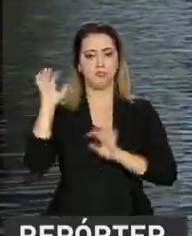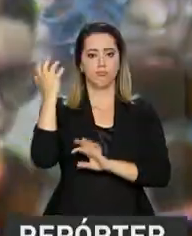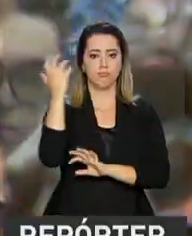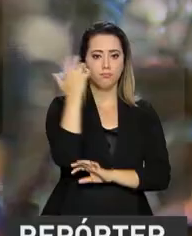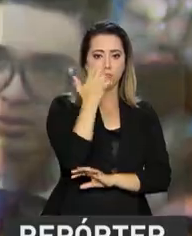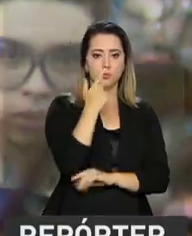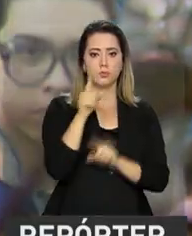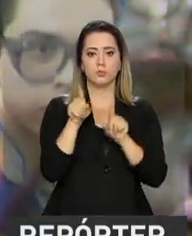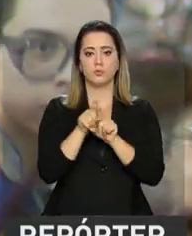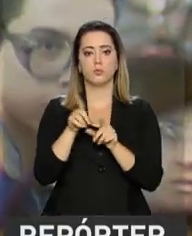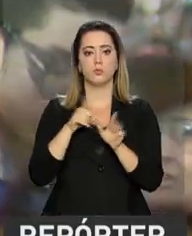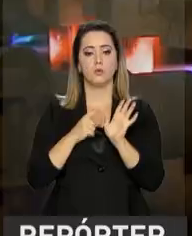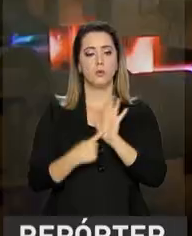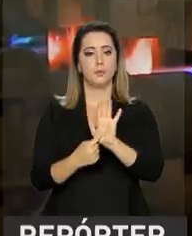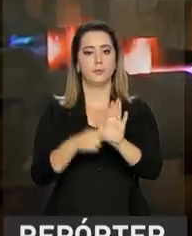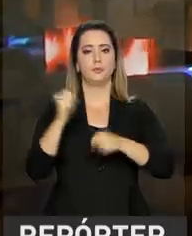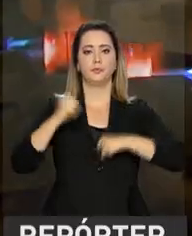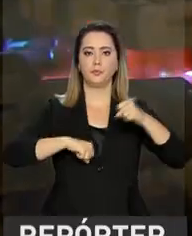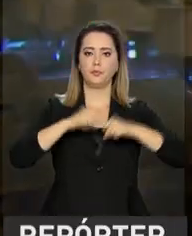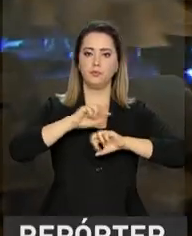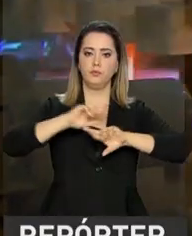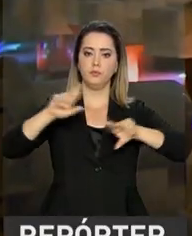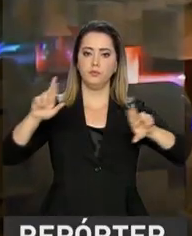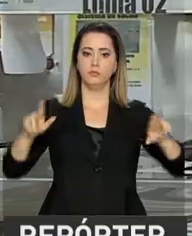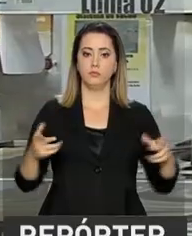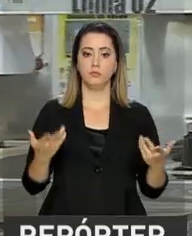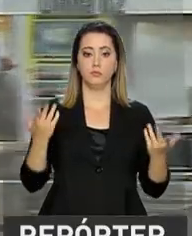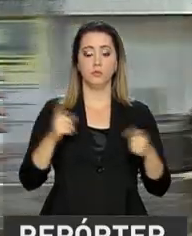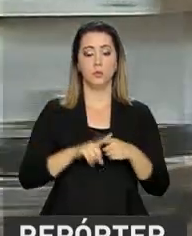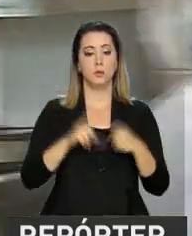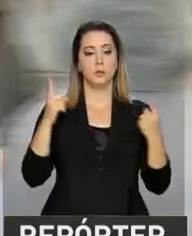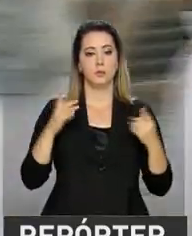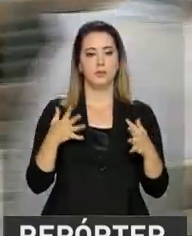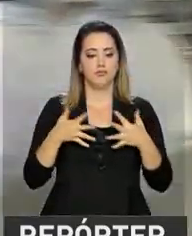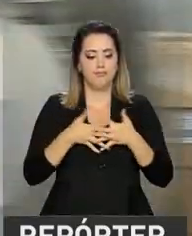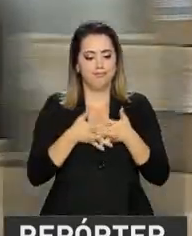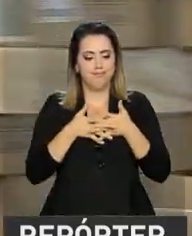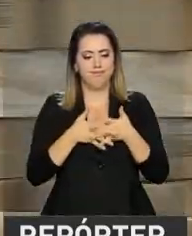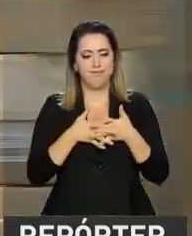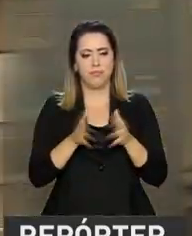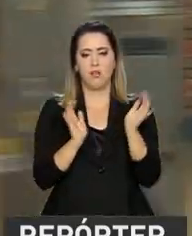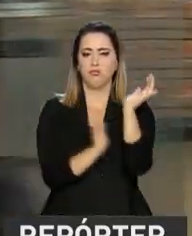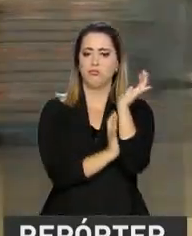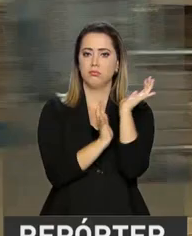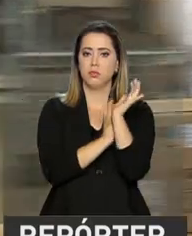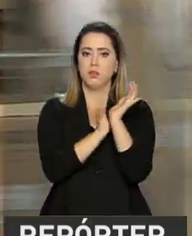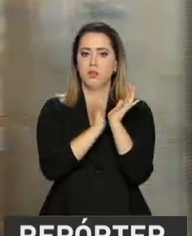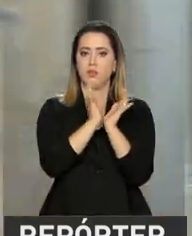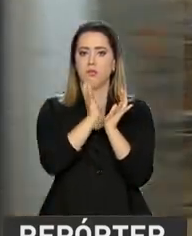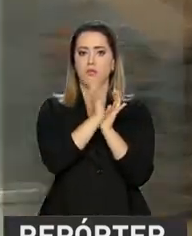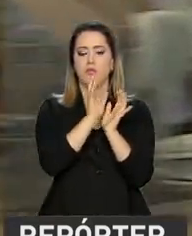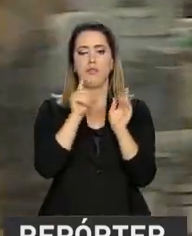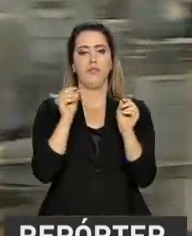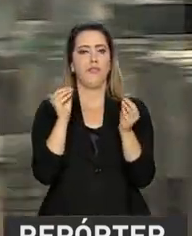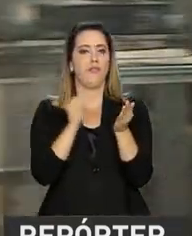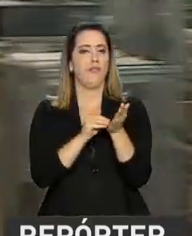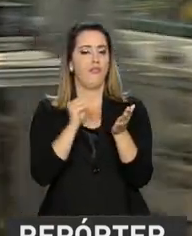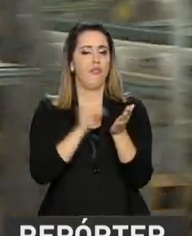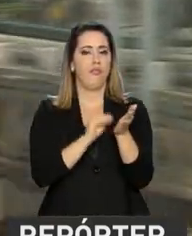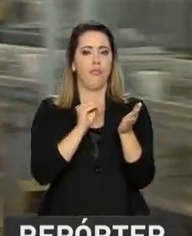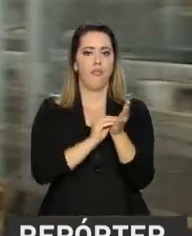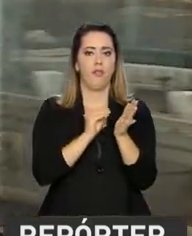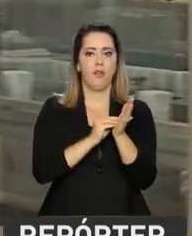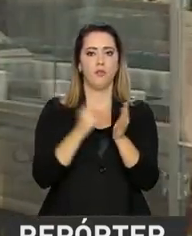e apresenta uma indústria diversificada mas a burocracia ea falta de padronização ainda